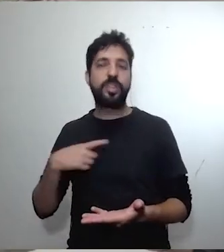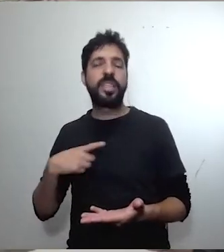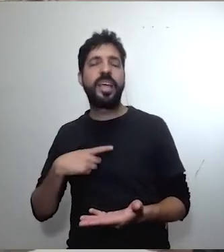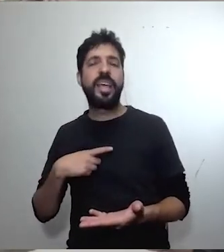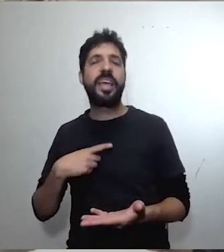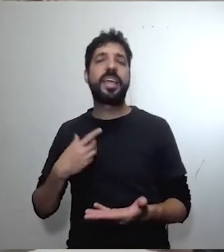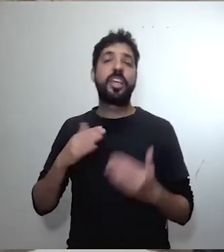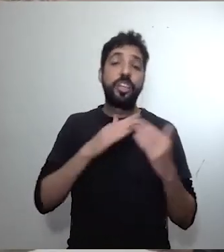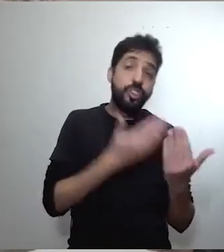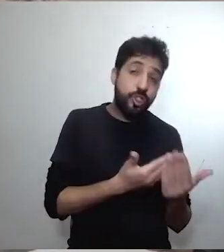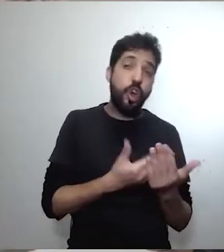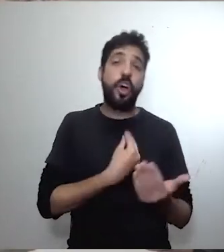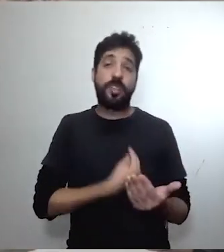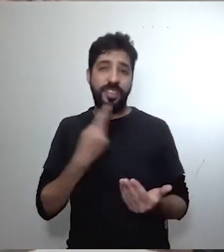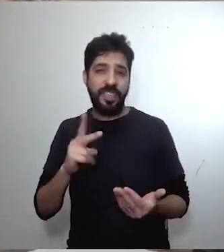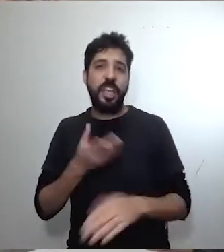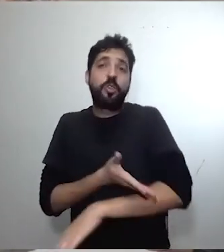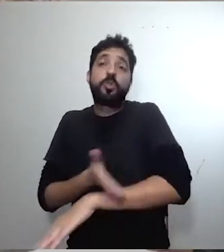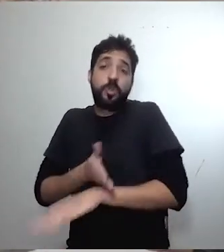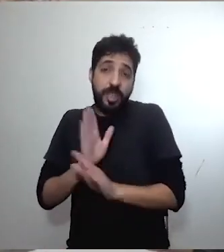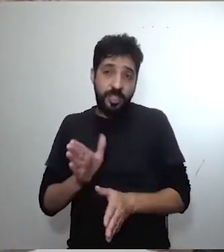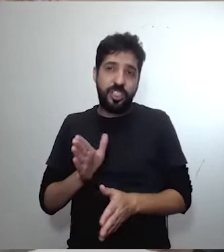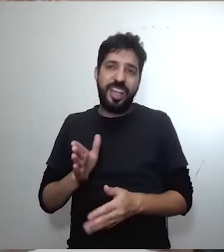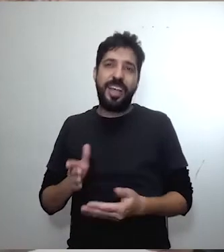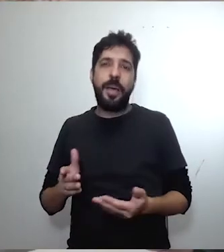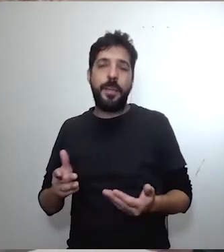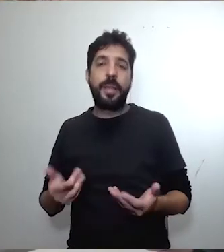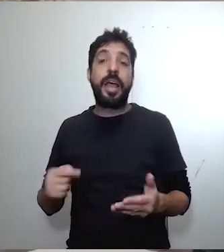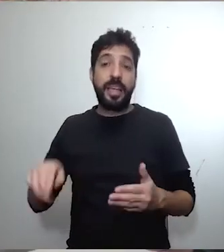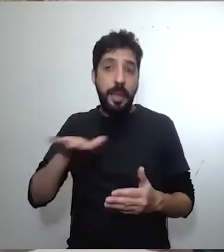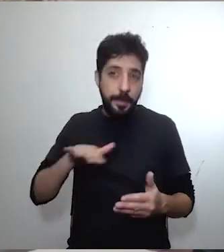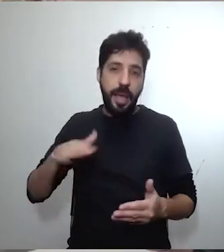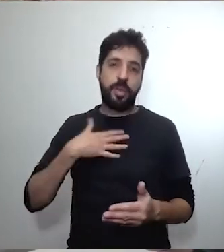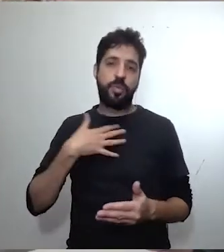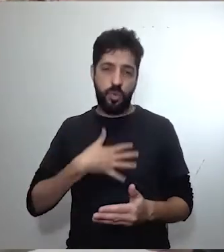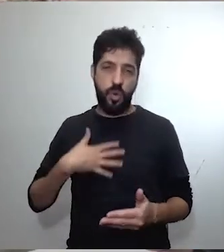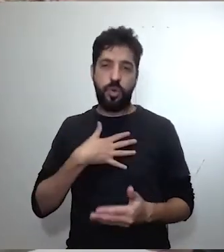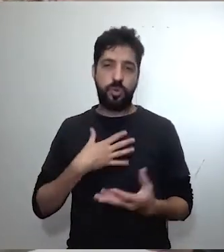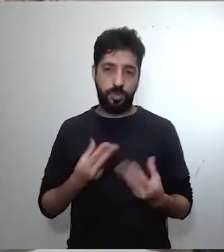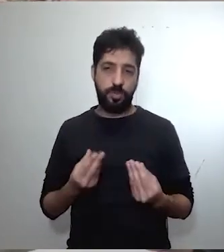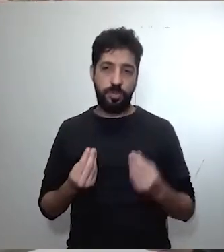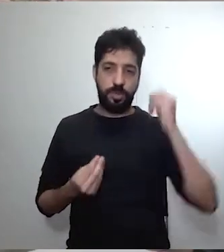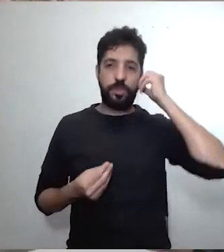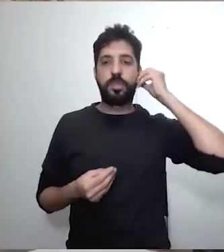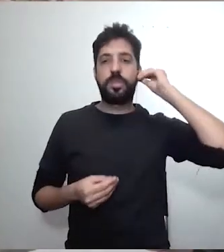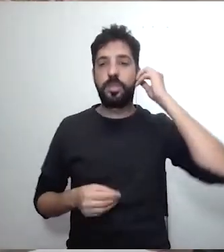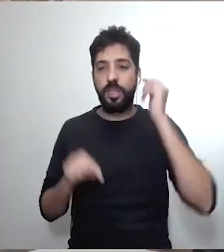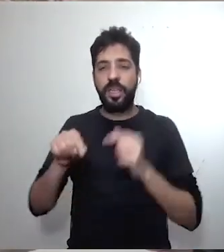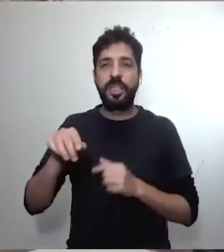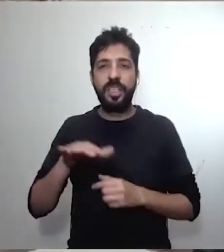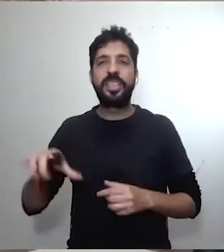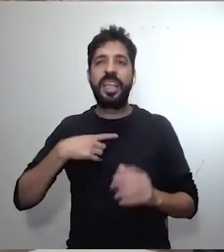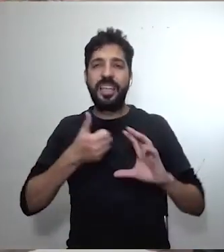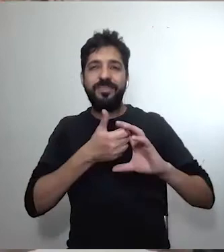da rotina dele já de escola, né, da vida que a gente já estava bem habituado aqui no bairro. É um bairro que a gente gosta muito, que é um bairro que